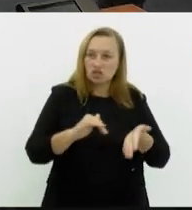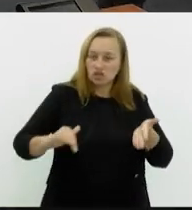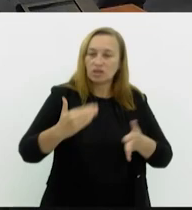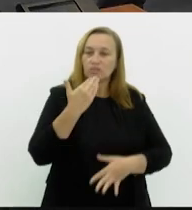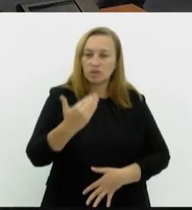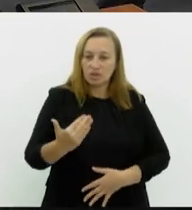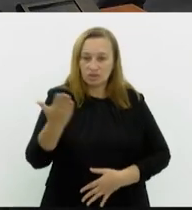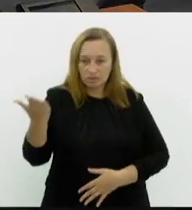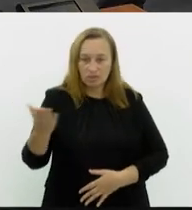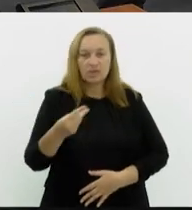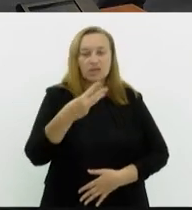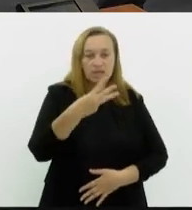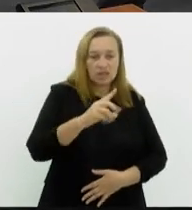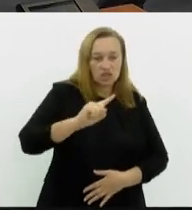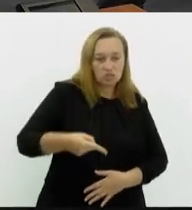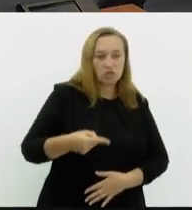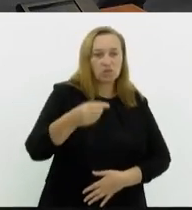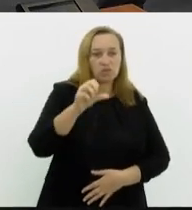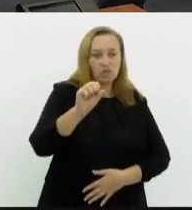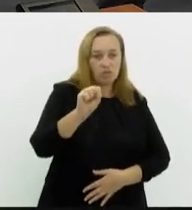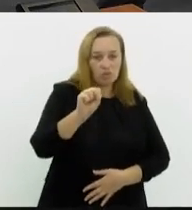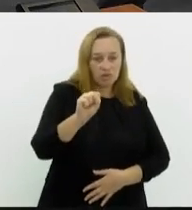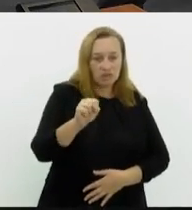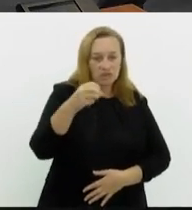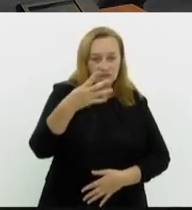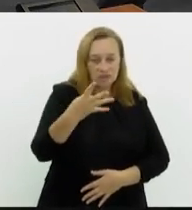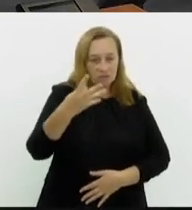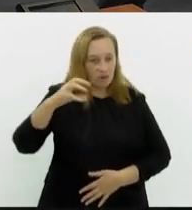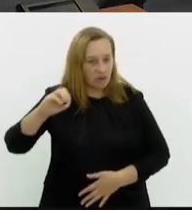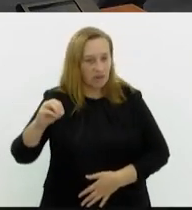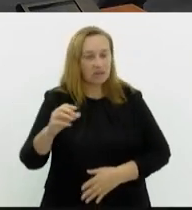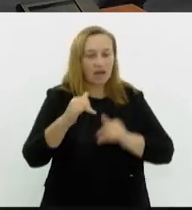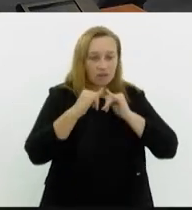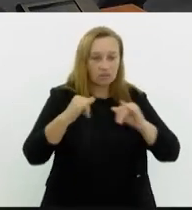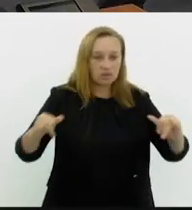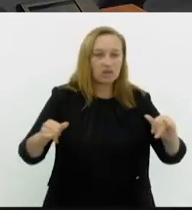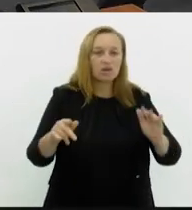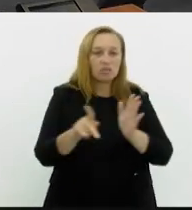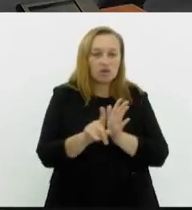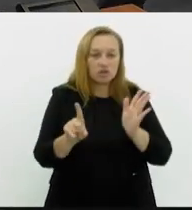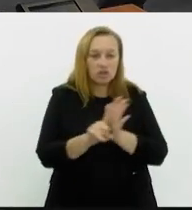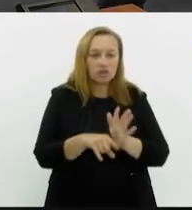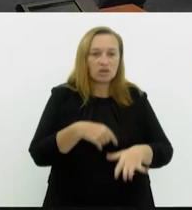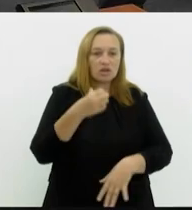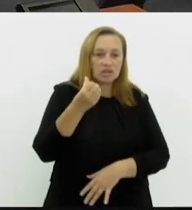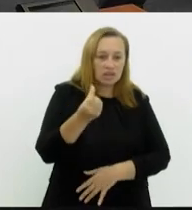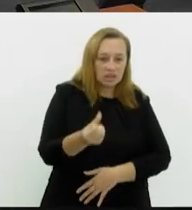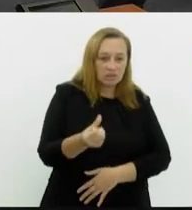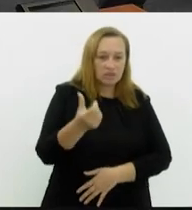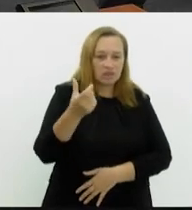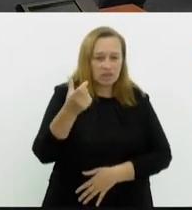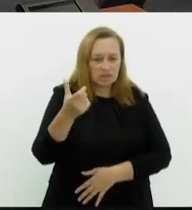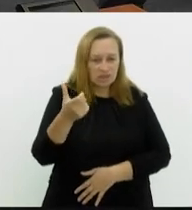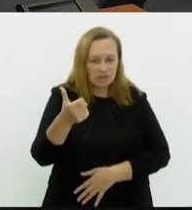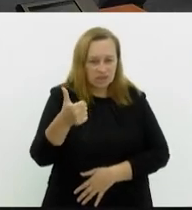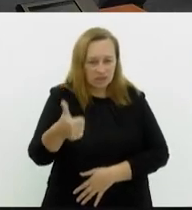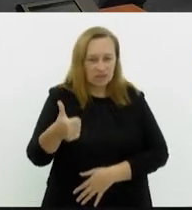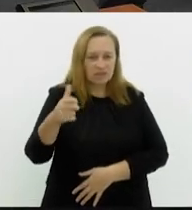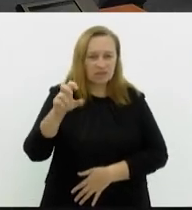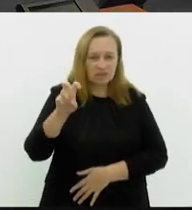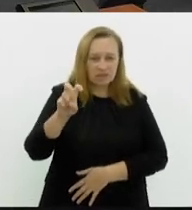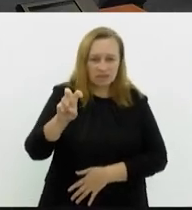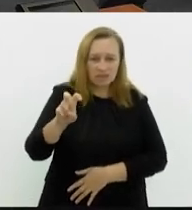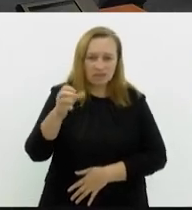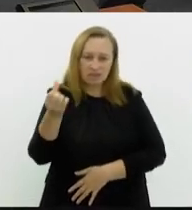pedido do autor, 3.840. Anuncio o projeto de lei número 6.156, de